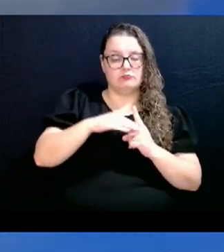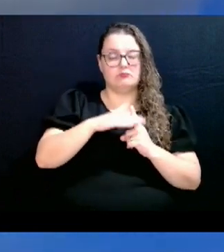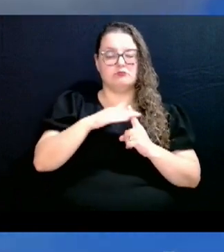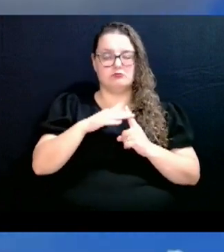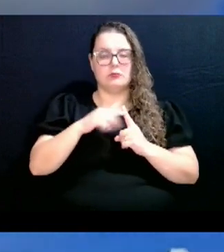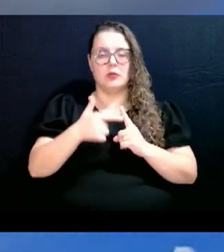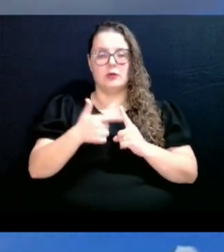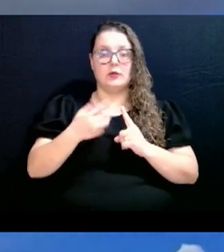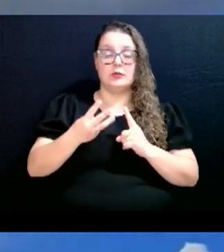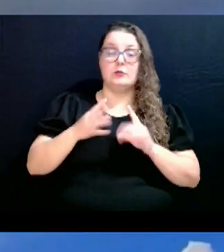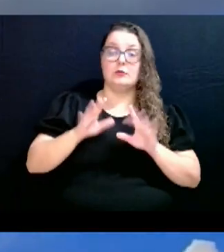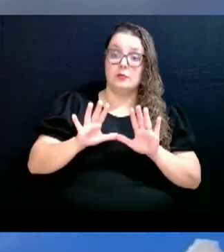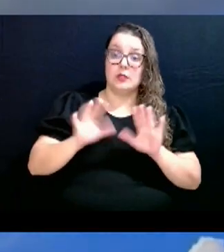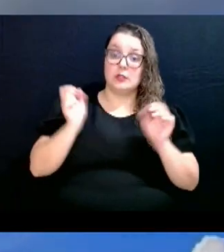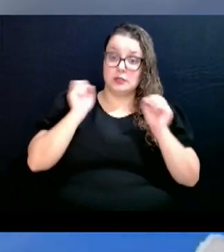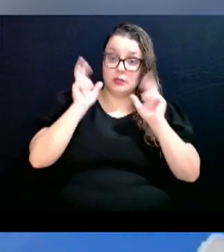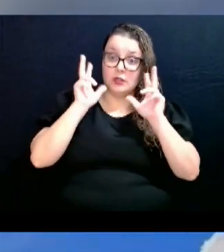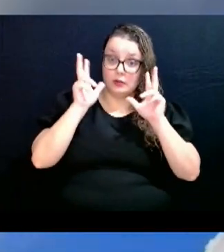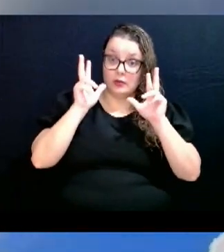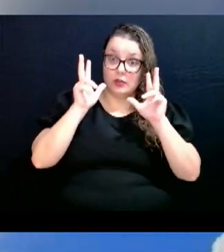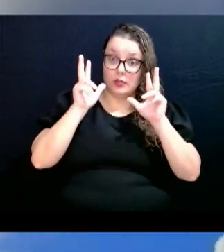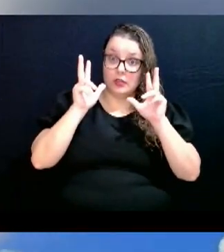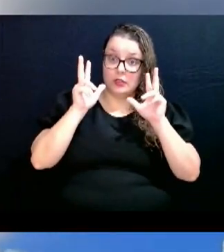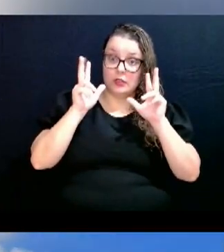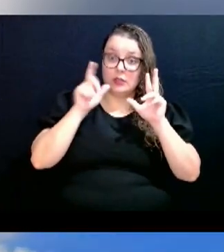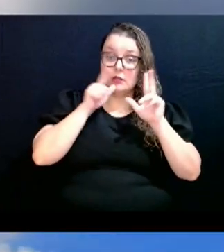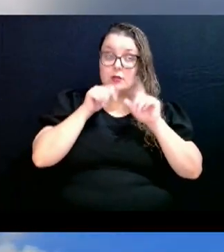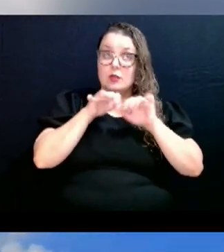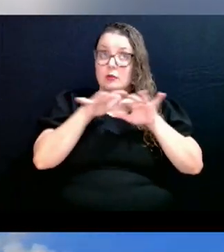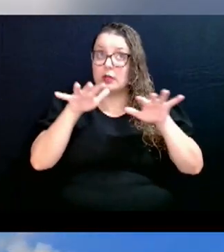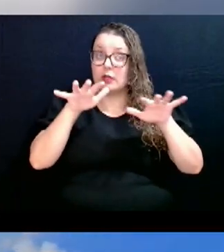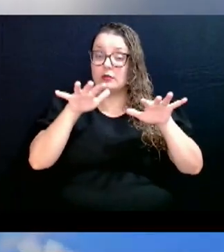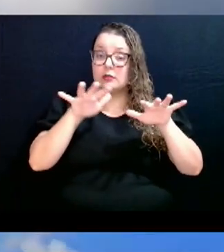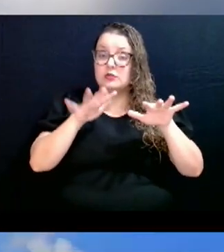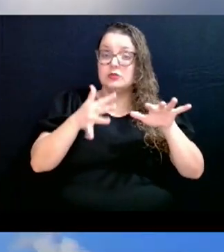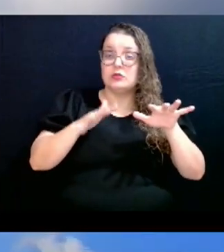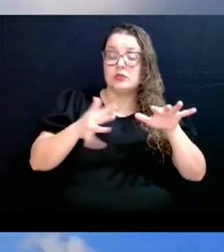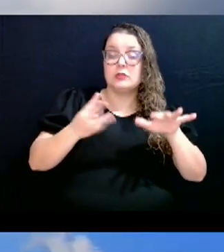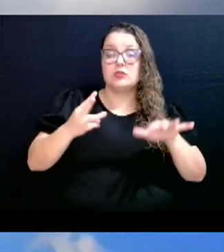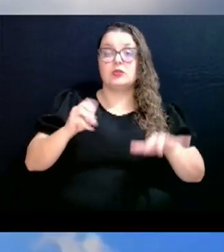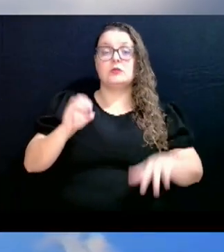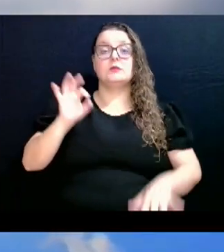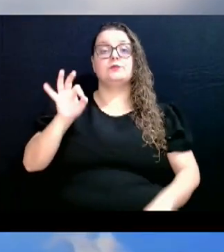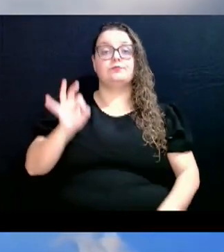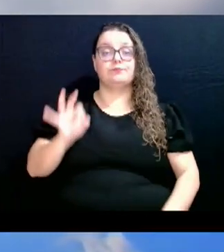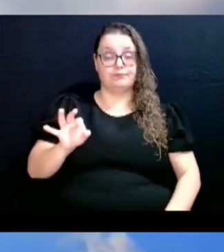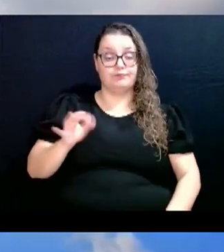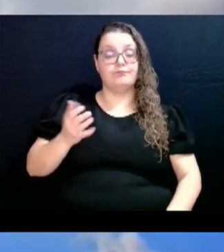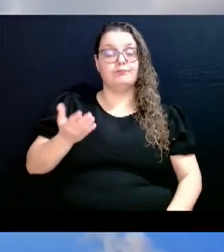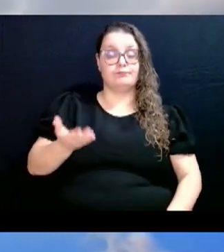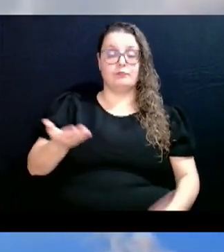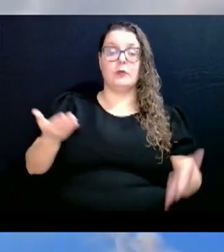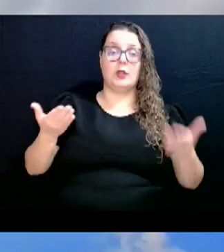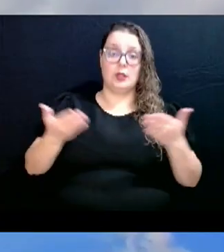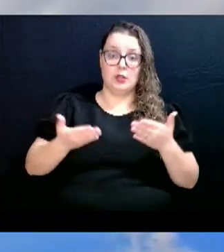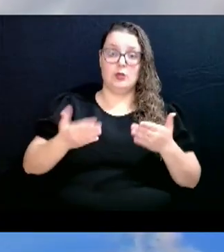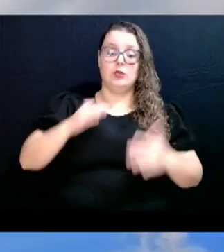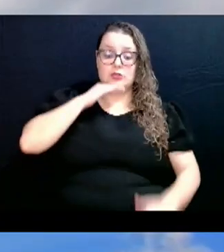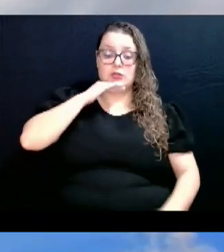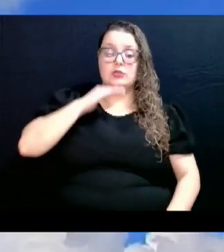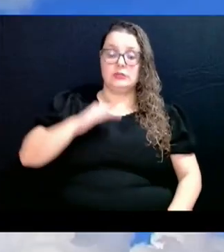tem um alerta aí, a umidade relativa do ar fica em torno de 30%, e hoje à tarde, né? Então,